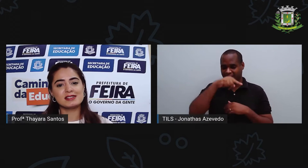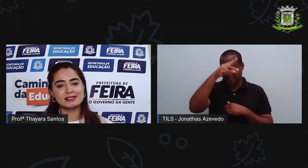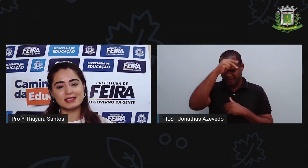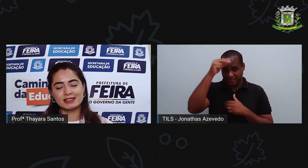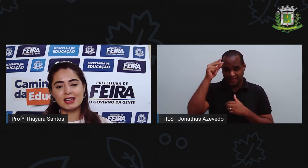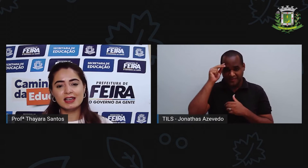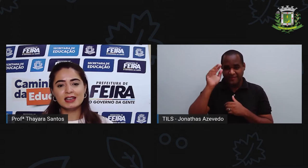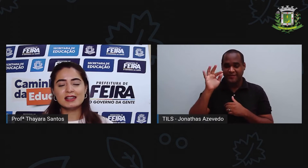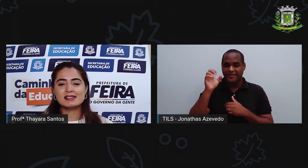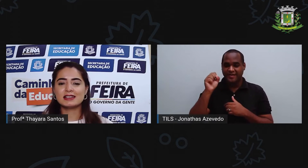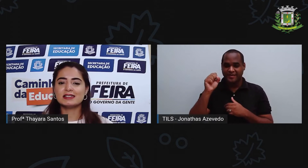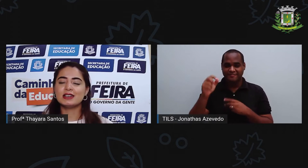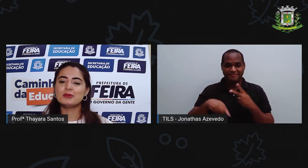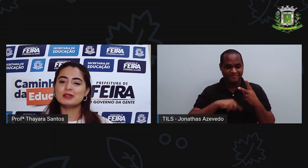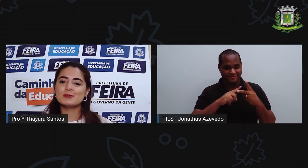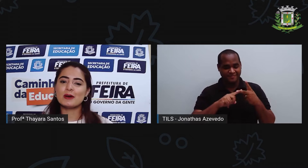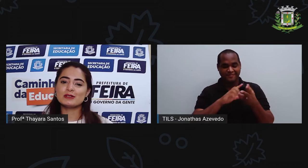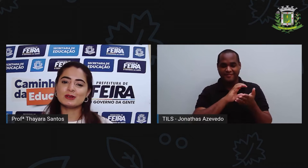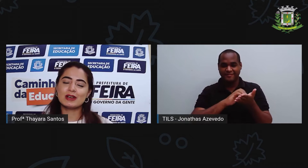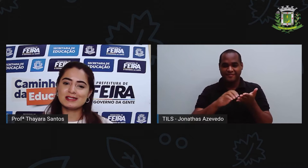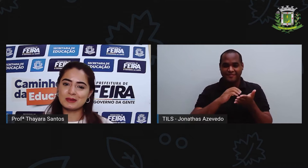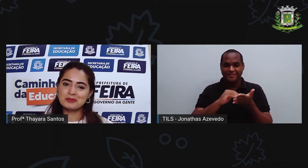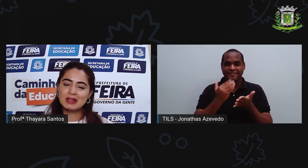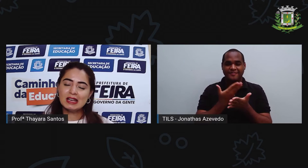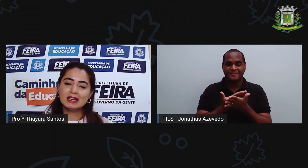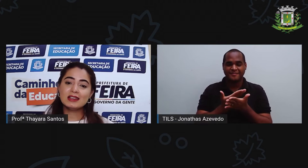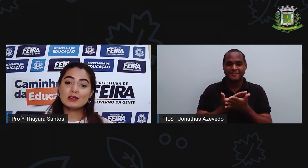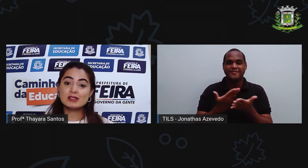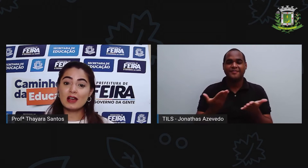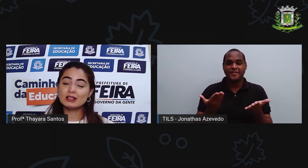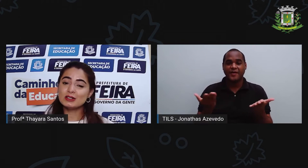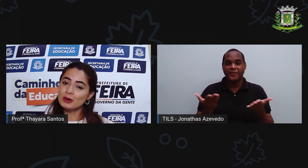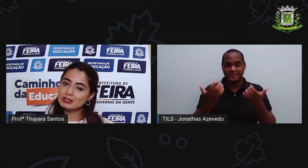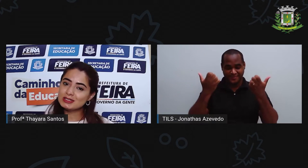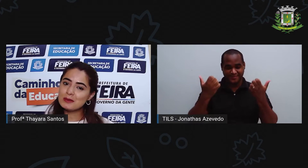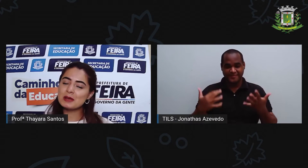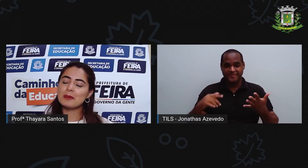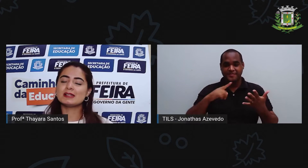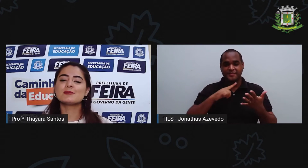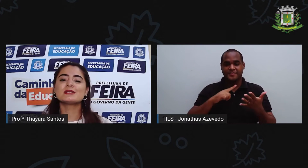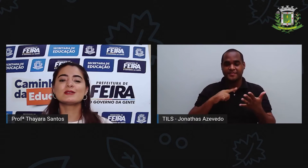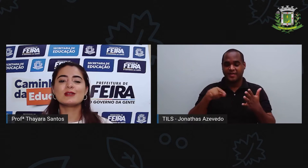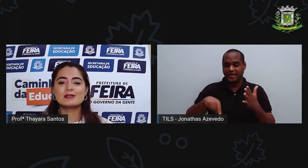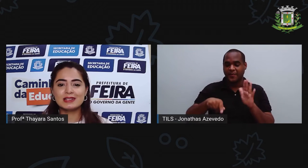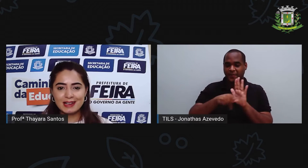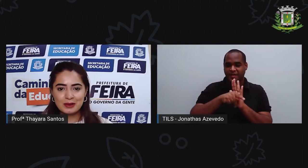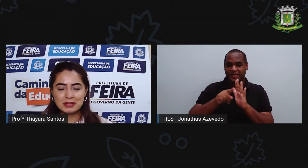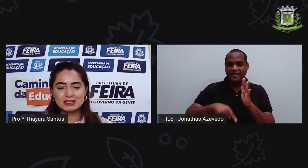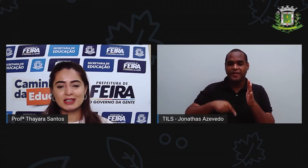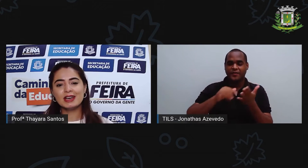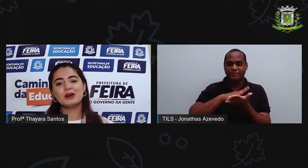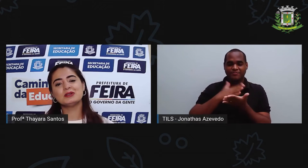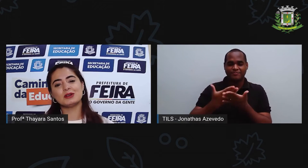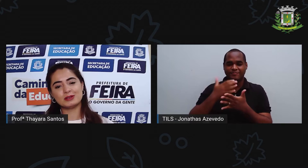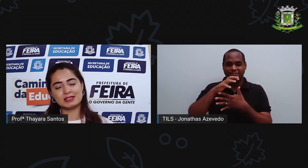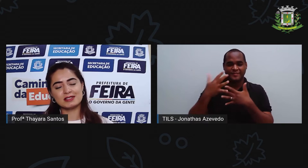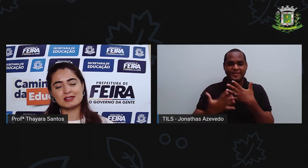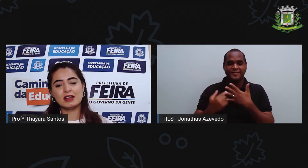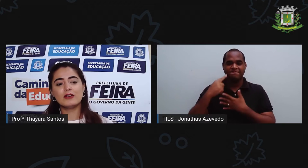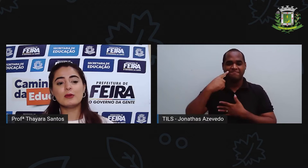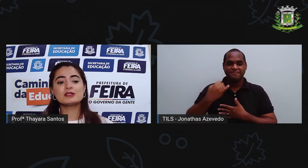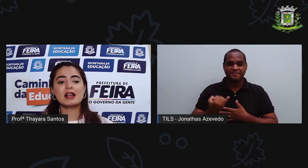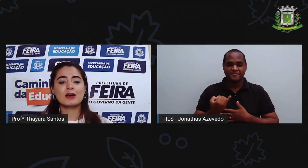Feira de Santana e da Secretaria Municipal de Educação. E na nossa aula de hoje temos a participação do nosso intérprete, o